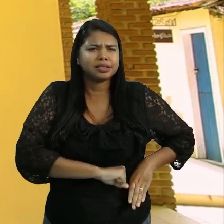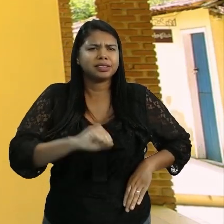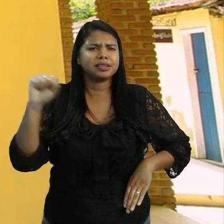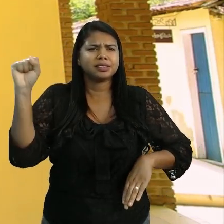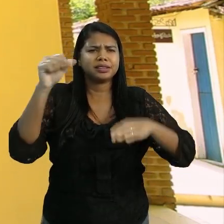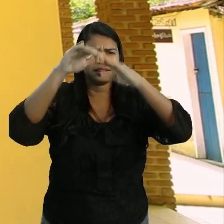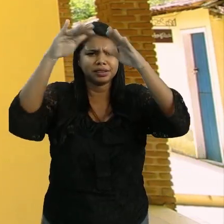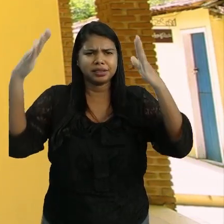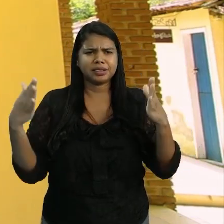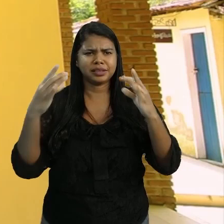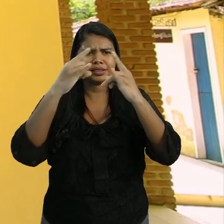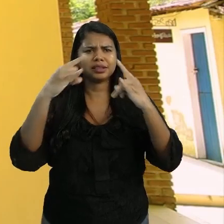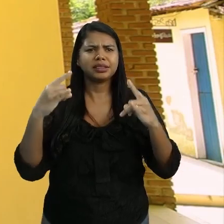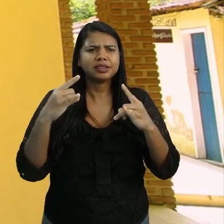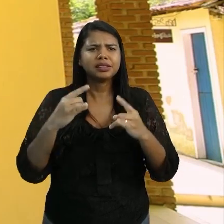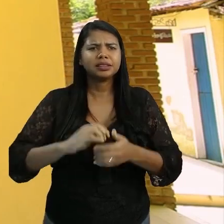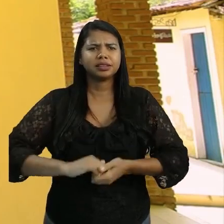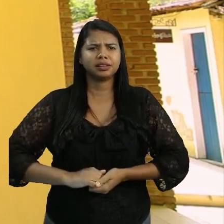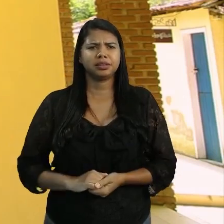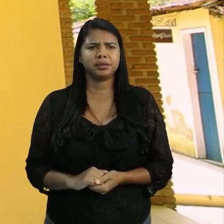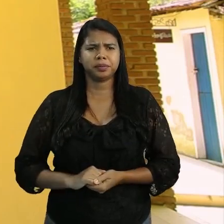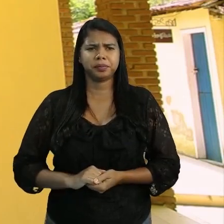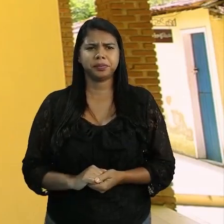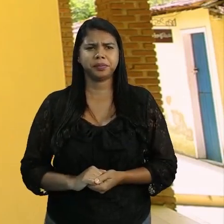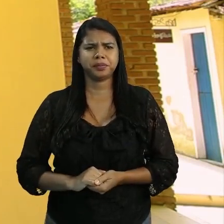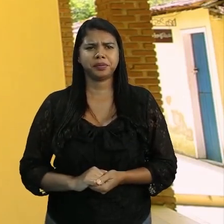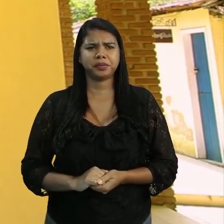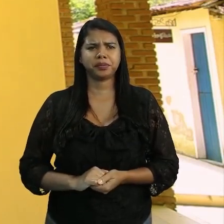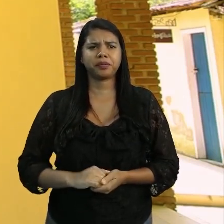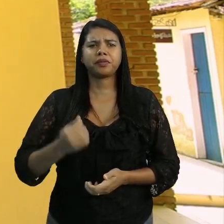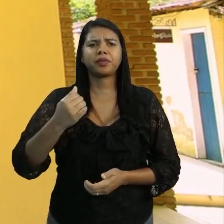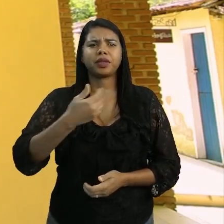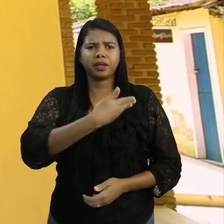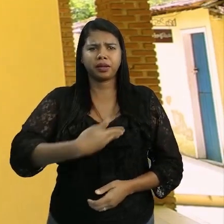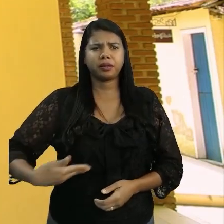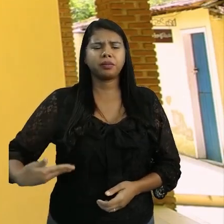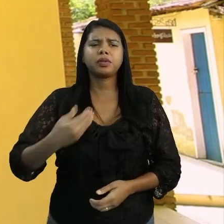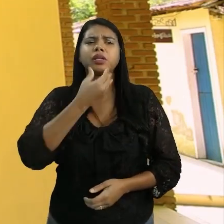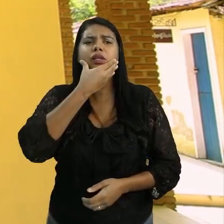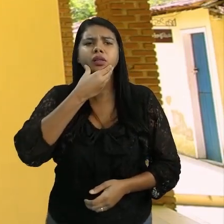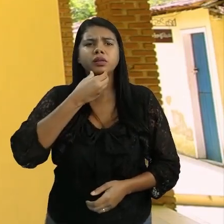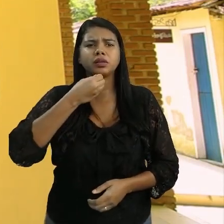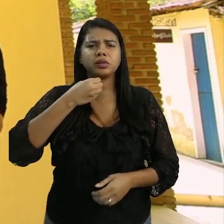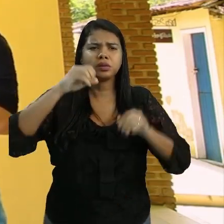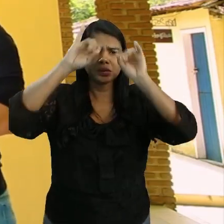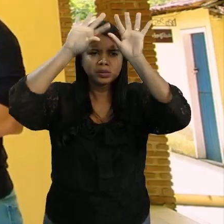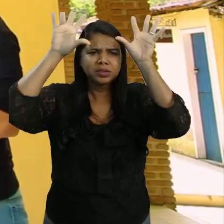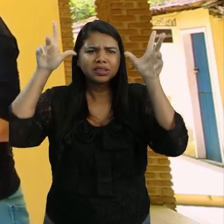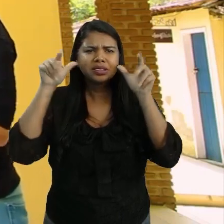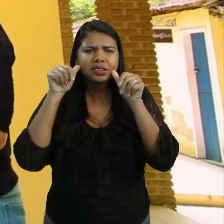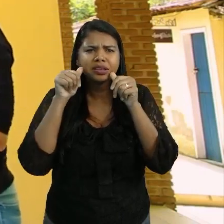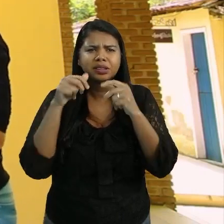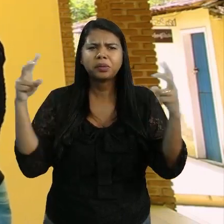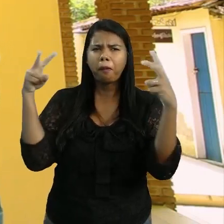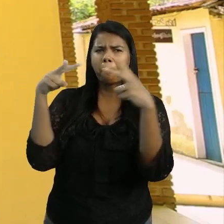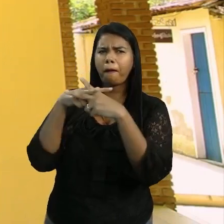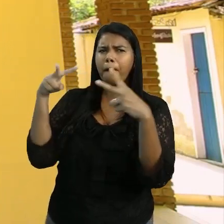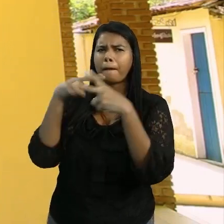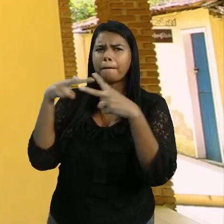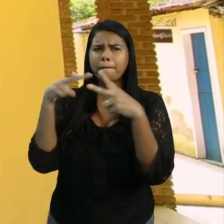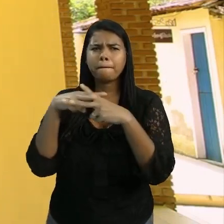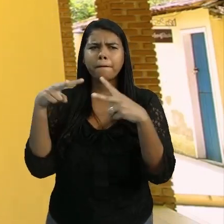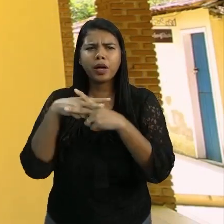seu Deus, para o filho, está em tudo? Falou, pai, ele está em tudo, Deus está em tudo. Ele está na pilastra do meu castelo? Sim, ele está